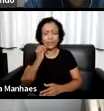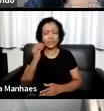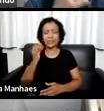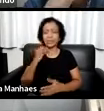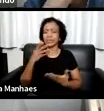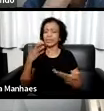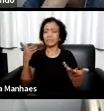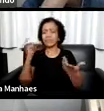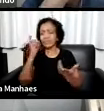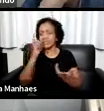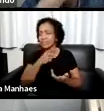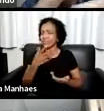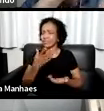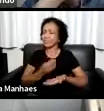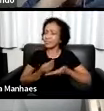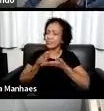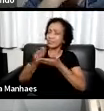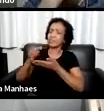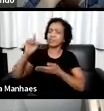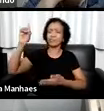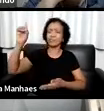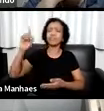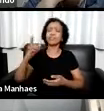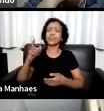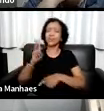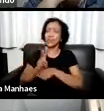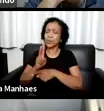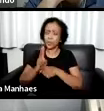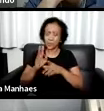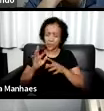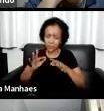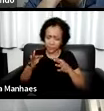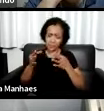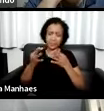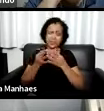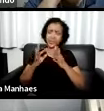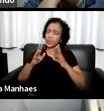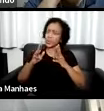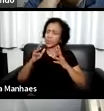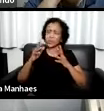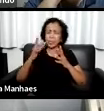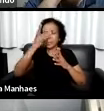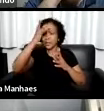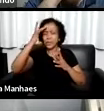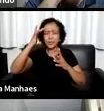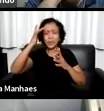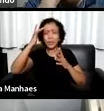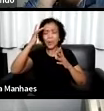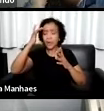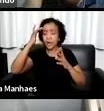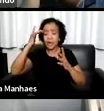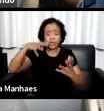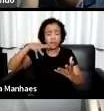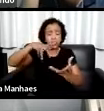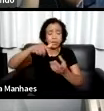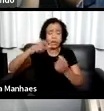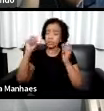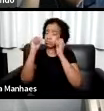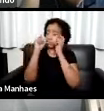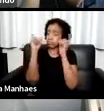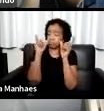expostas, Pai, um vírus microscópico coloca toda a humanidade, ó Deus, em estado de alerta.